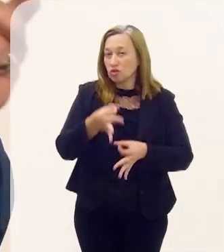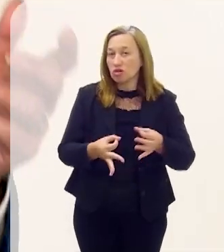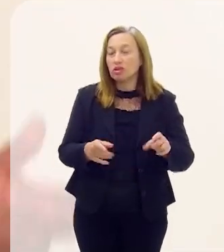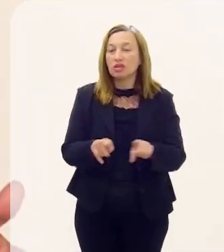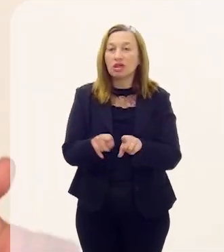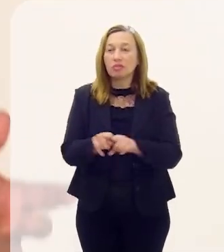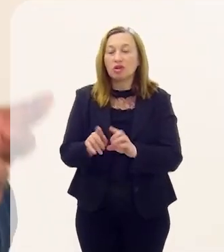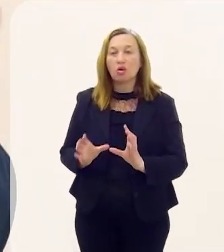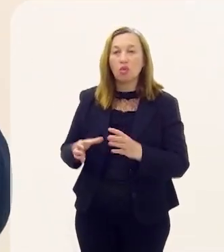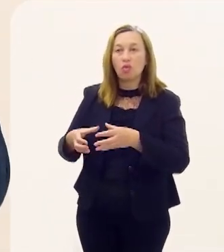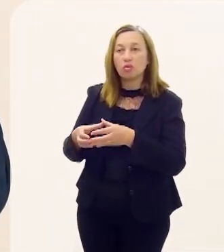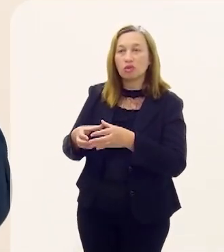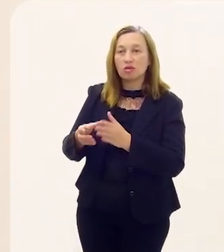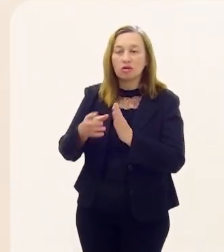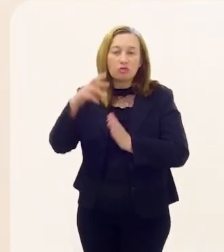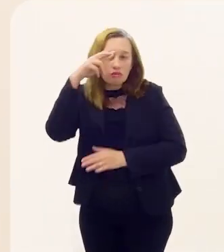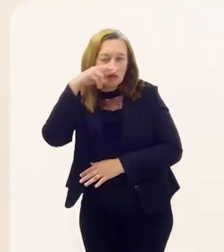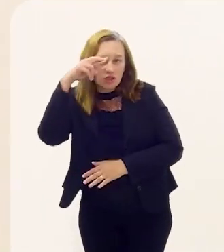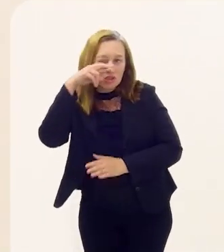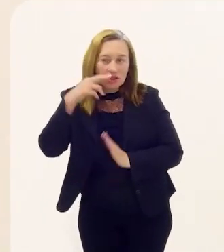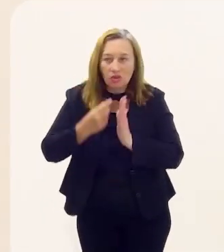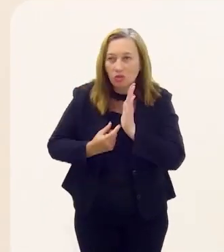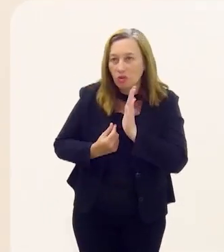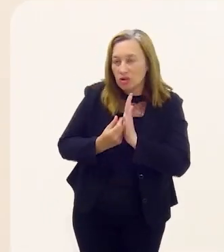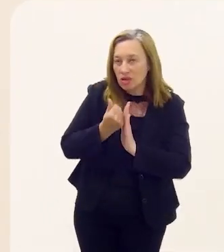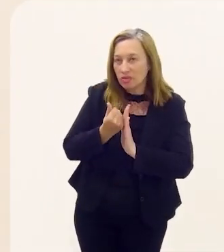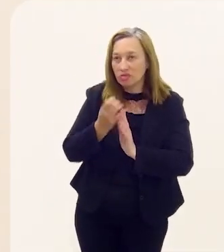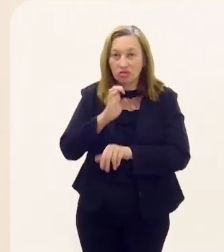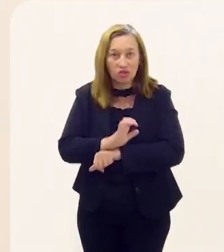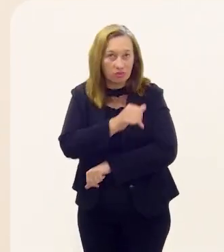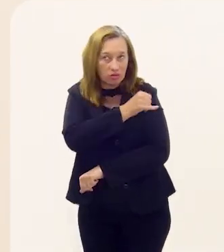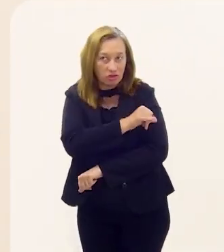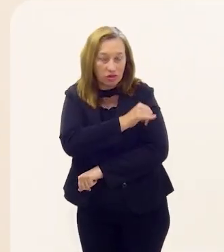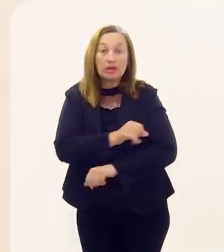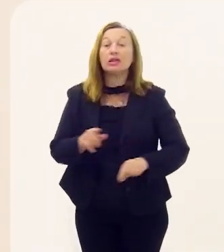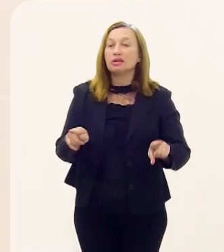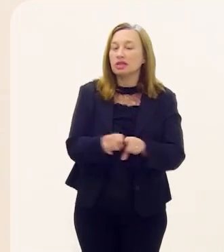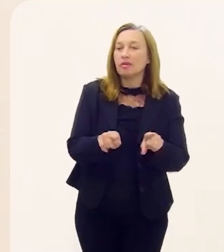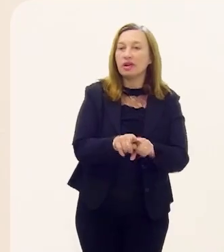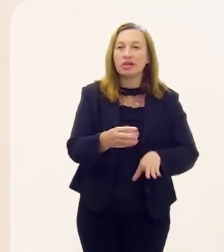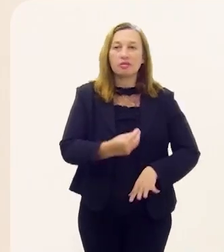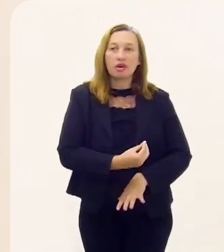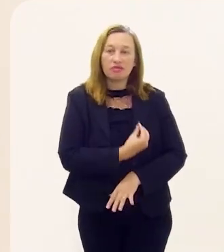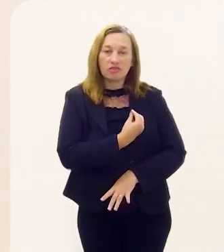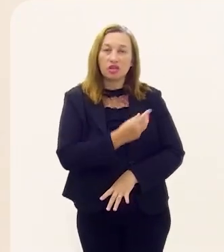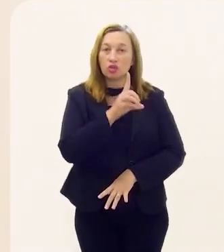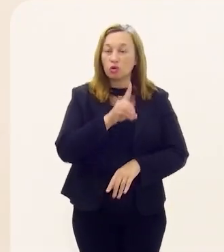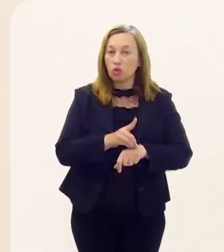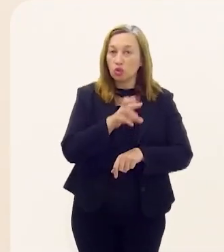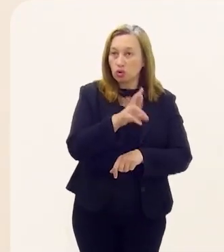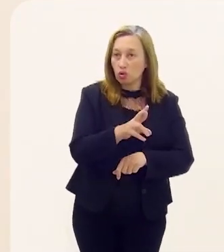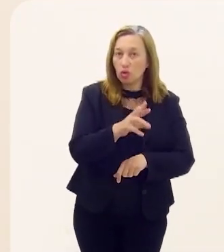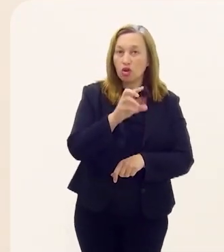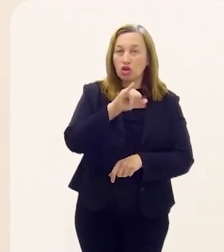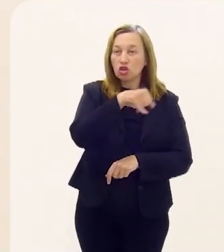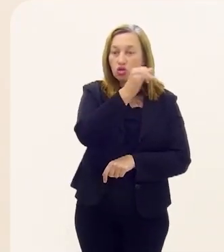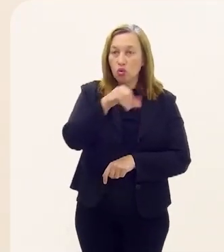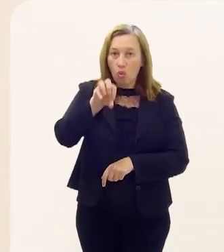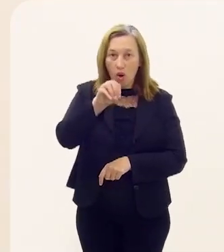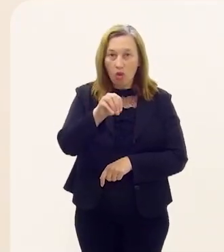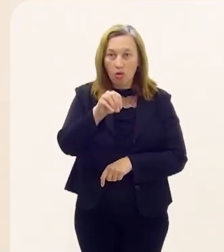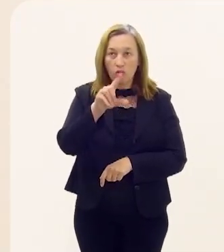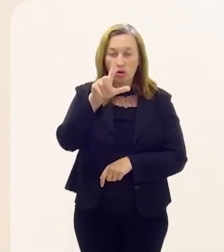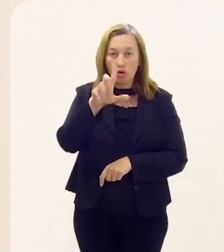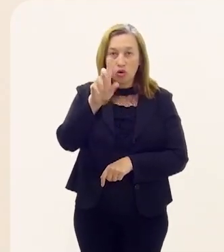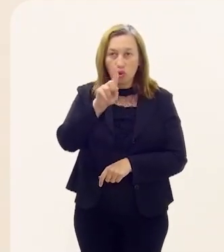da Comissão de Fiscalização do Orçamento do Estado do Rio de Janeiro. E temos também aqui a presença do doutor João